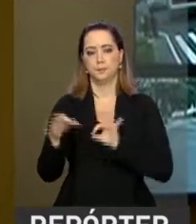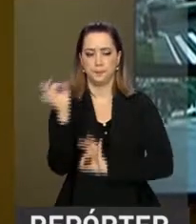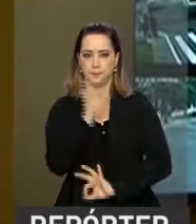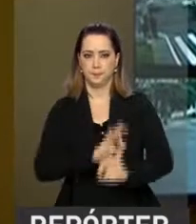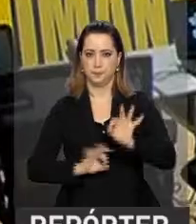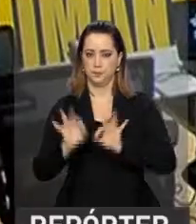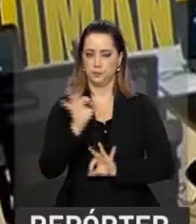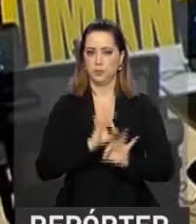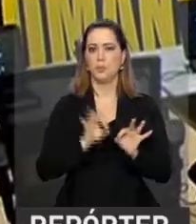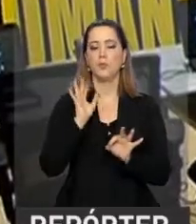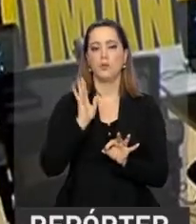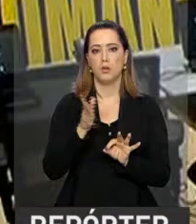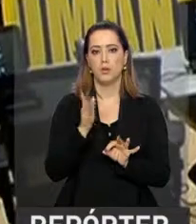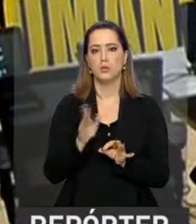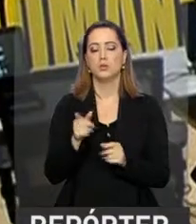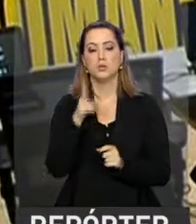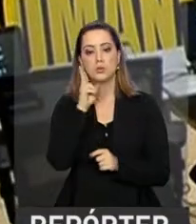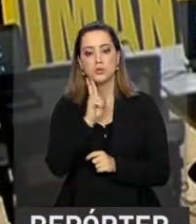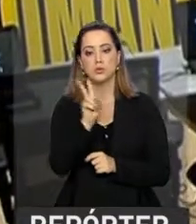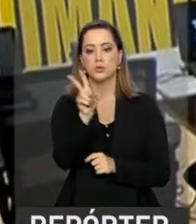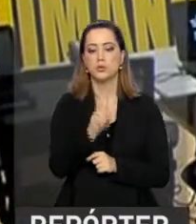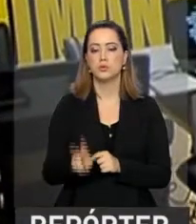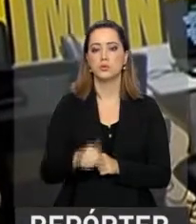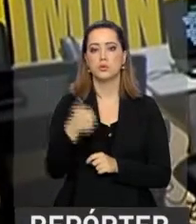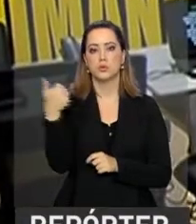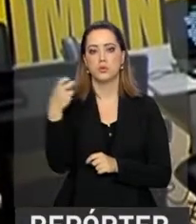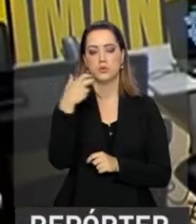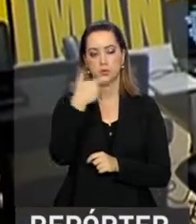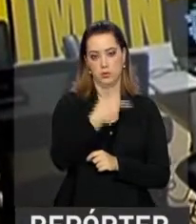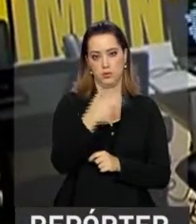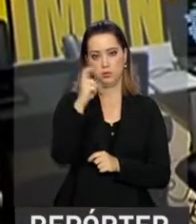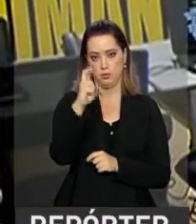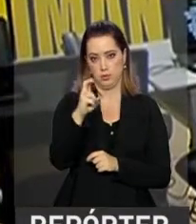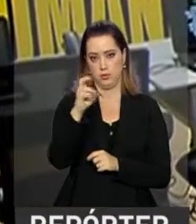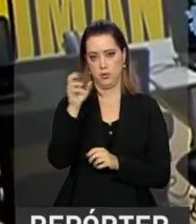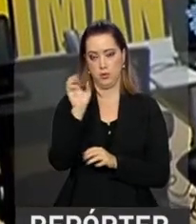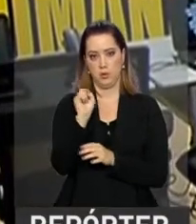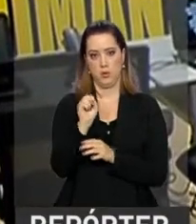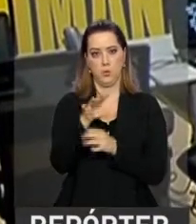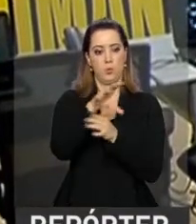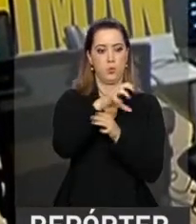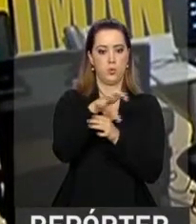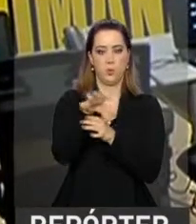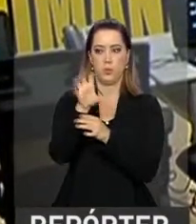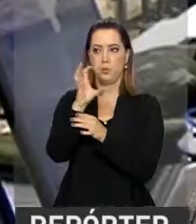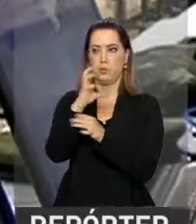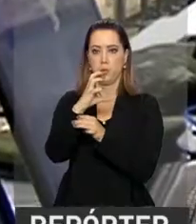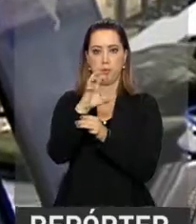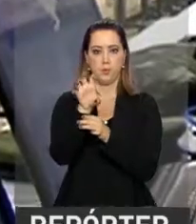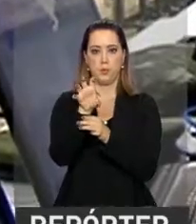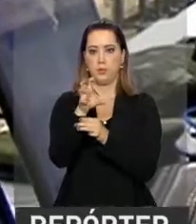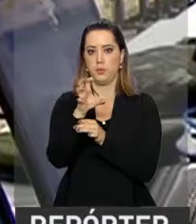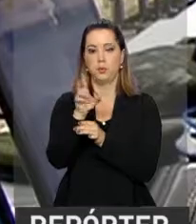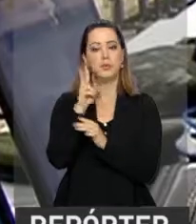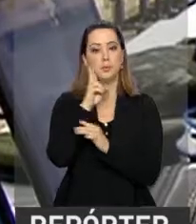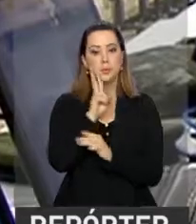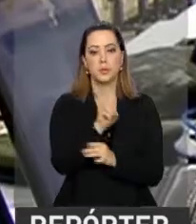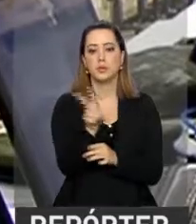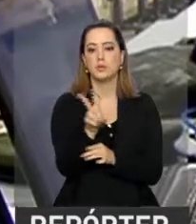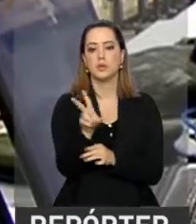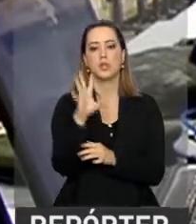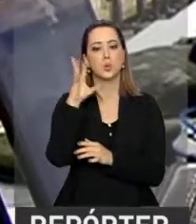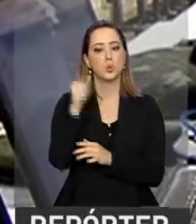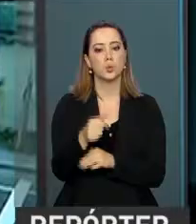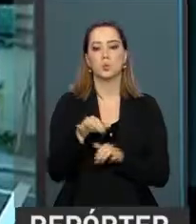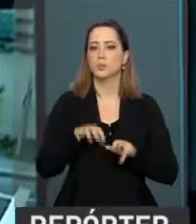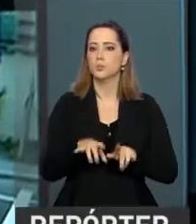Vila Militar, com a ajuda de 125 câmeras instaladas em pontos estratégicos. Os militares podem acompanhar em